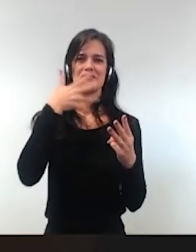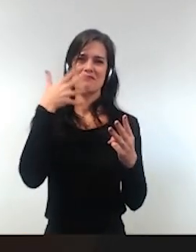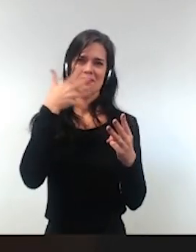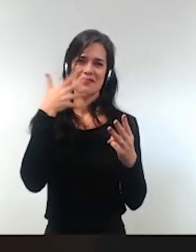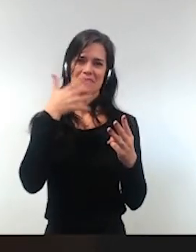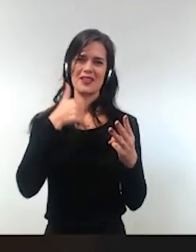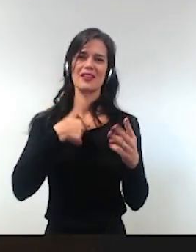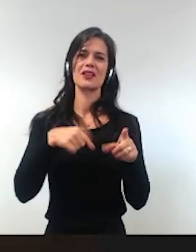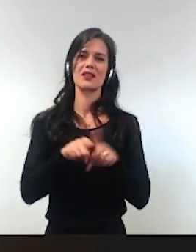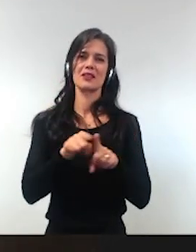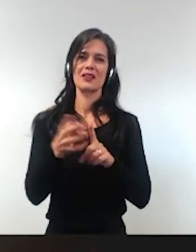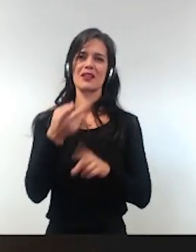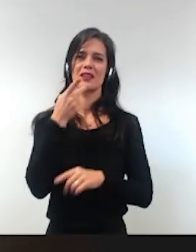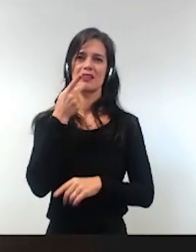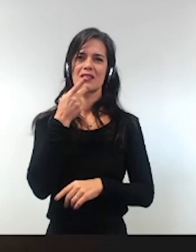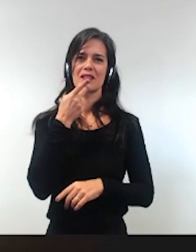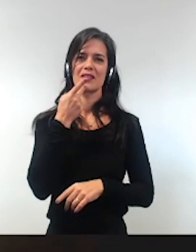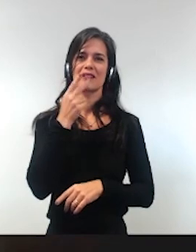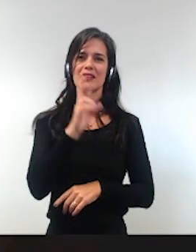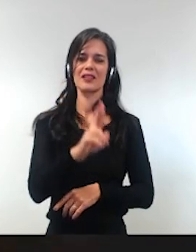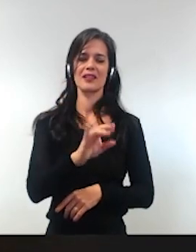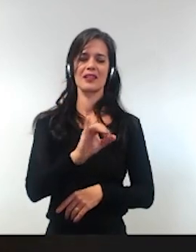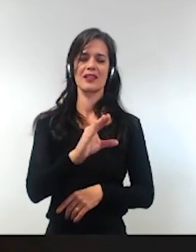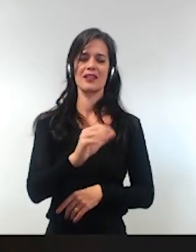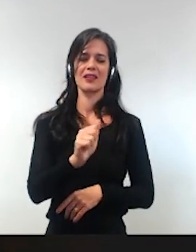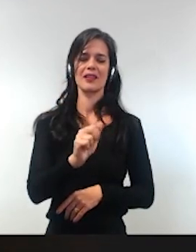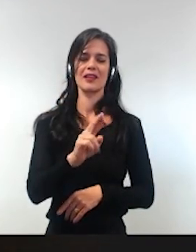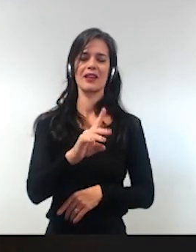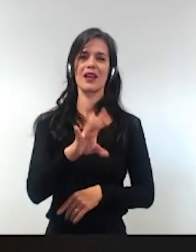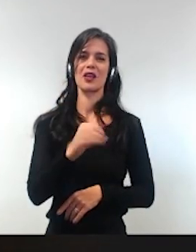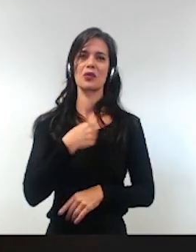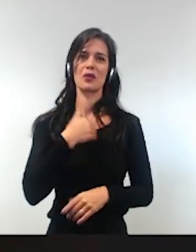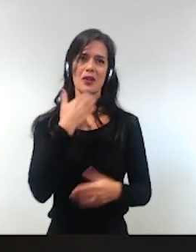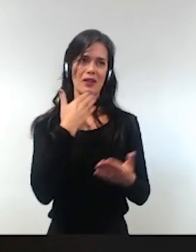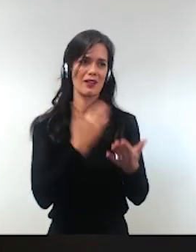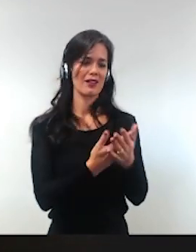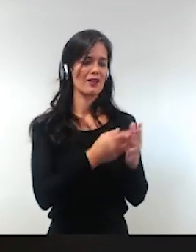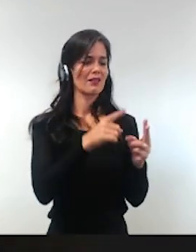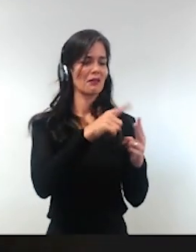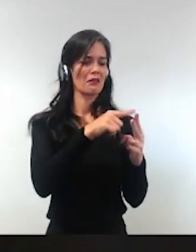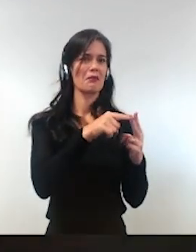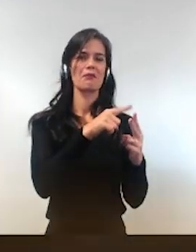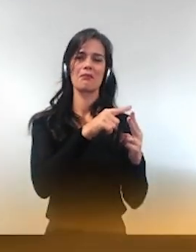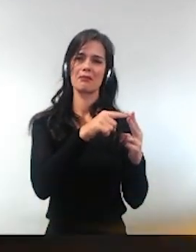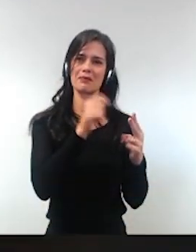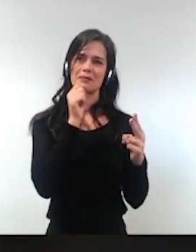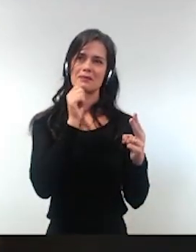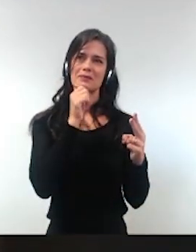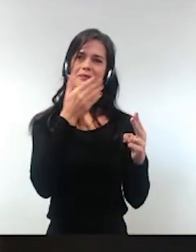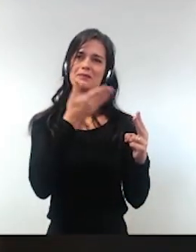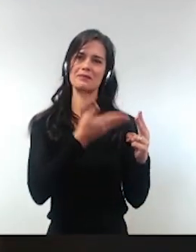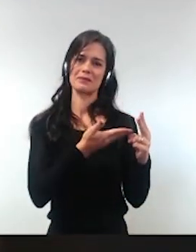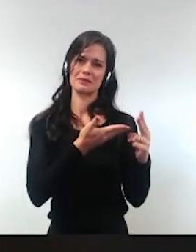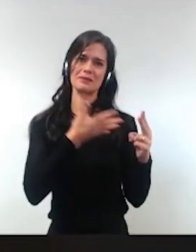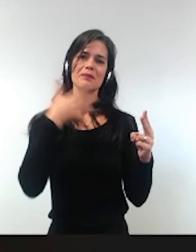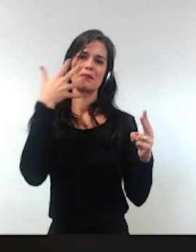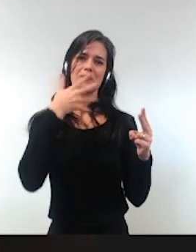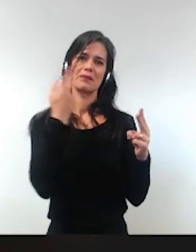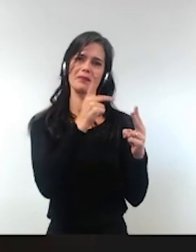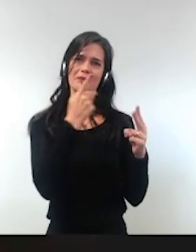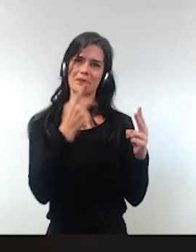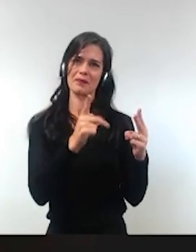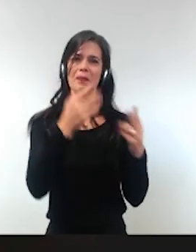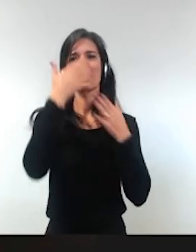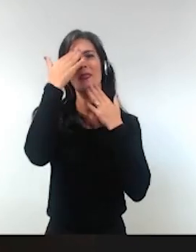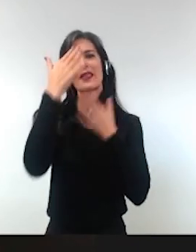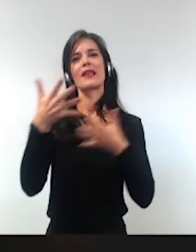também quero dizer, meu caro Ricardo, que fiquei encantado, tanto com a palestra da doutora Noêmia, como com a palestra da doutora Renata. Agradeço